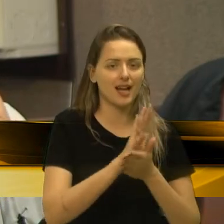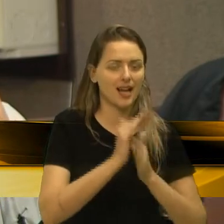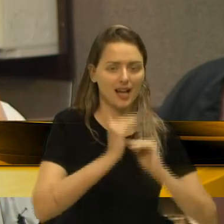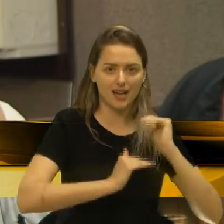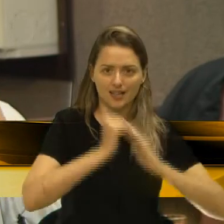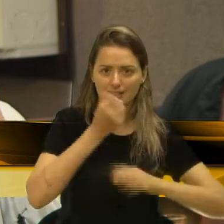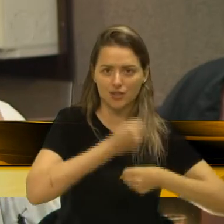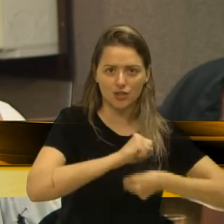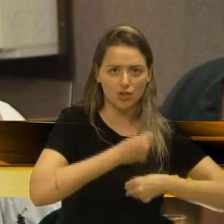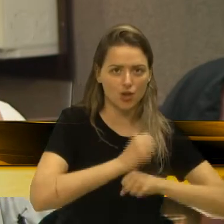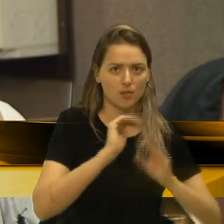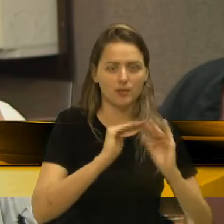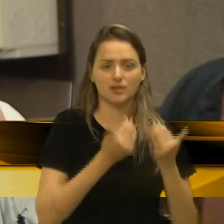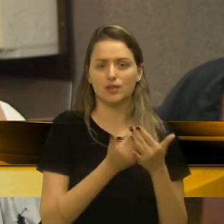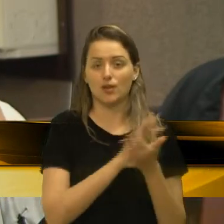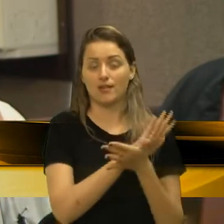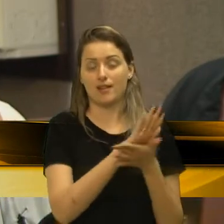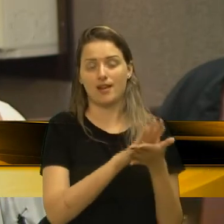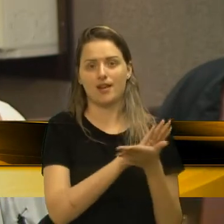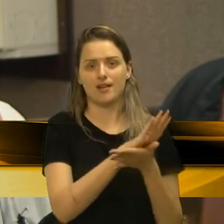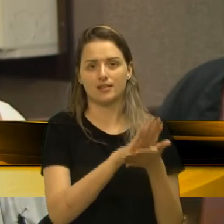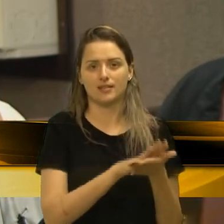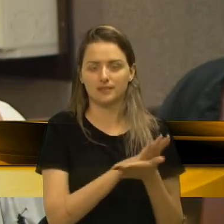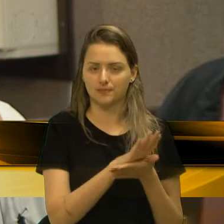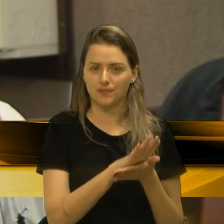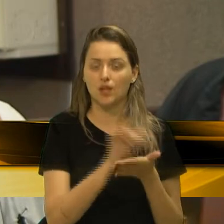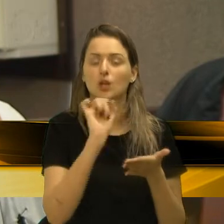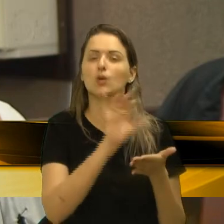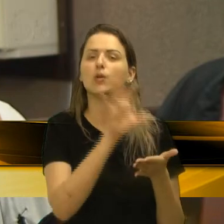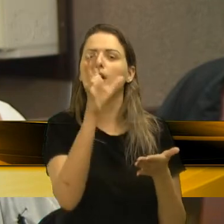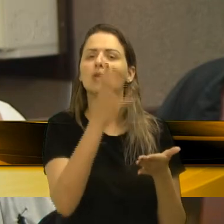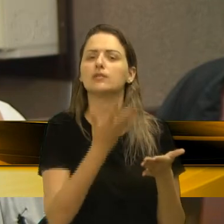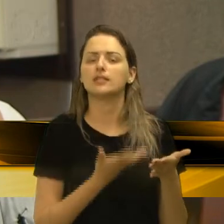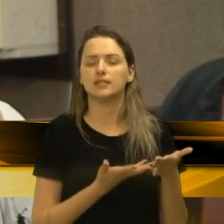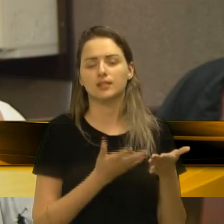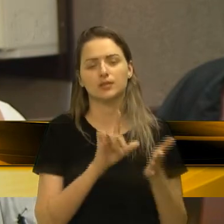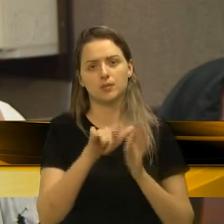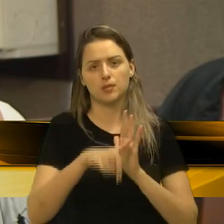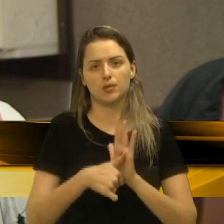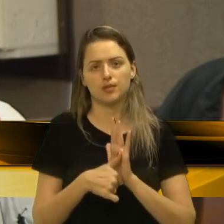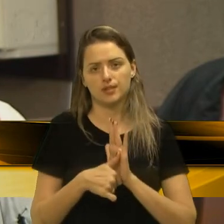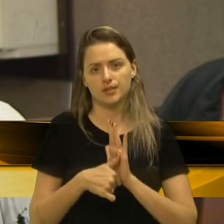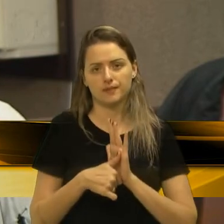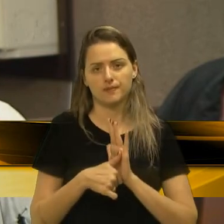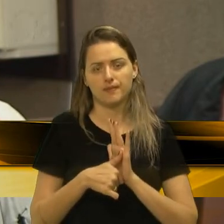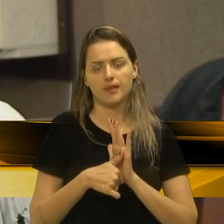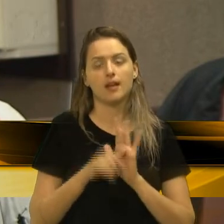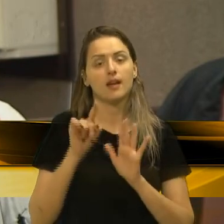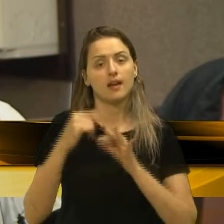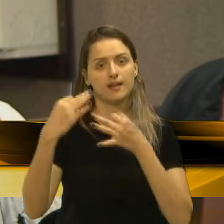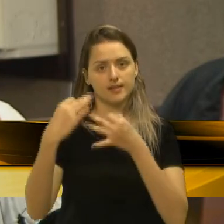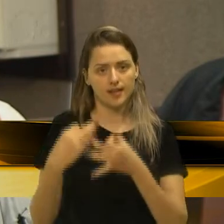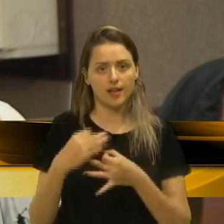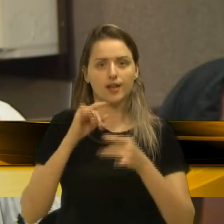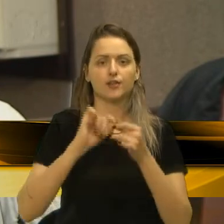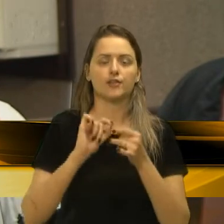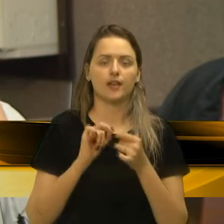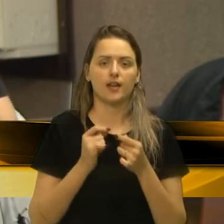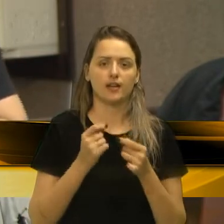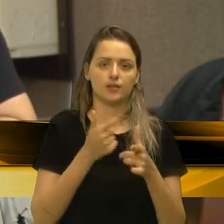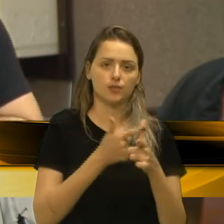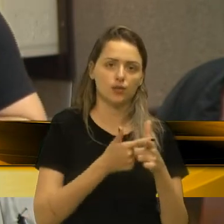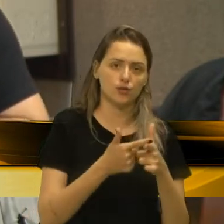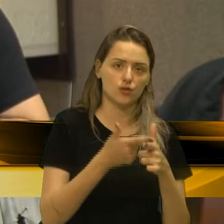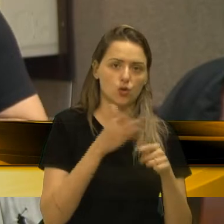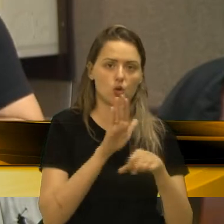escola. E aí, o que acontece? Com certeza, fez umas parcelas ali, ajudou